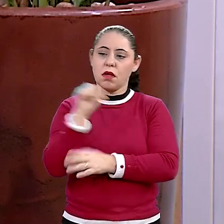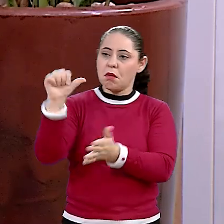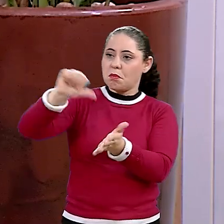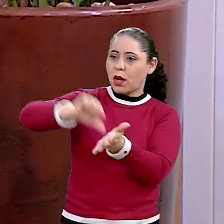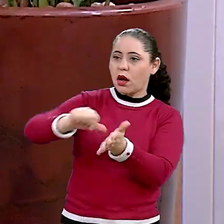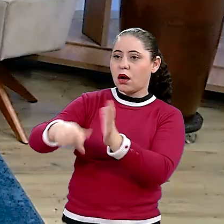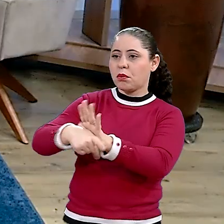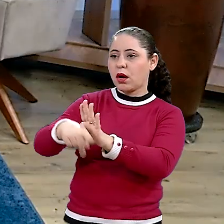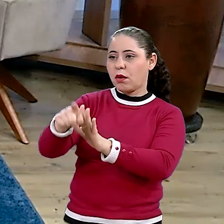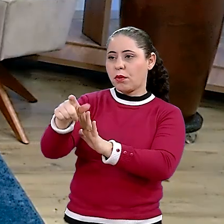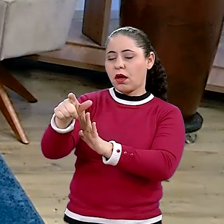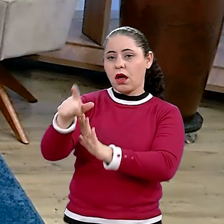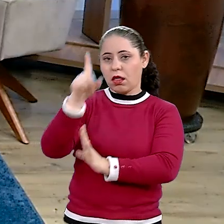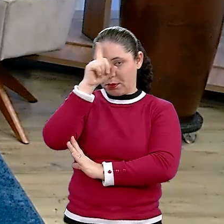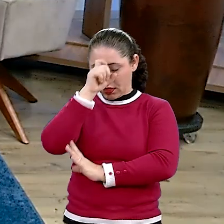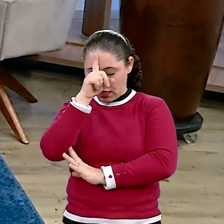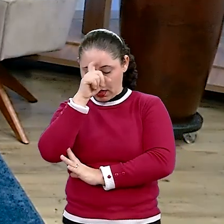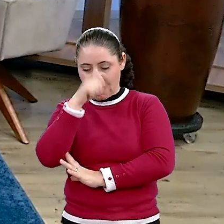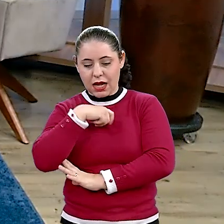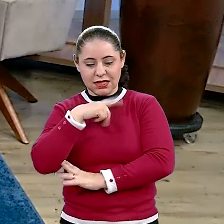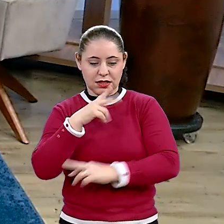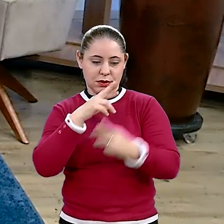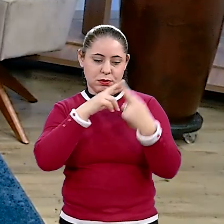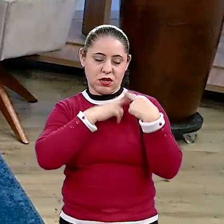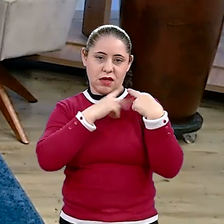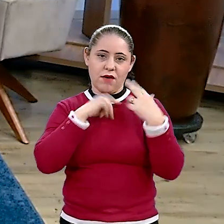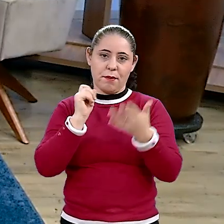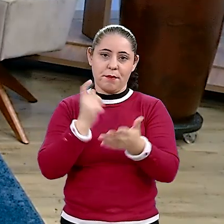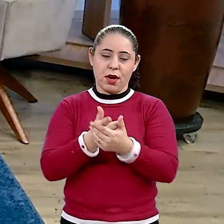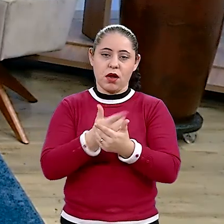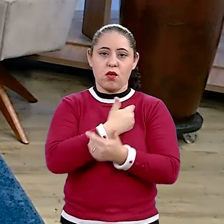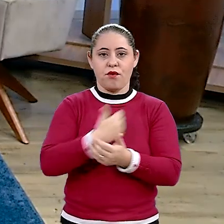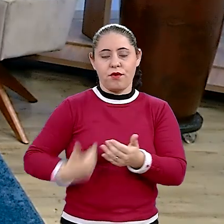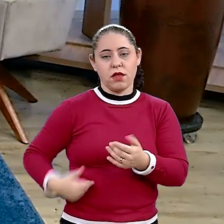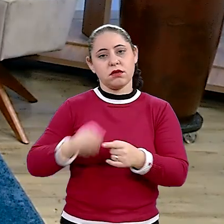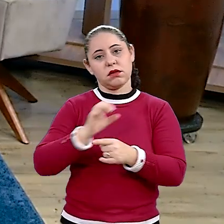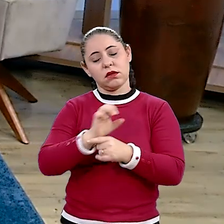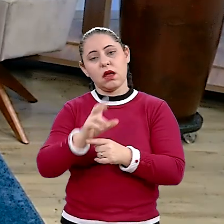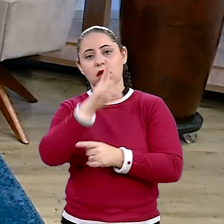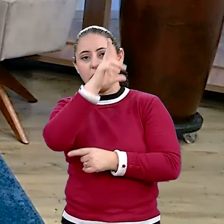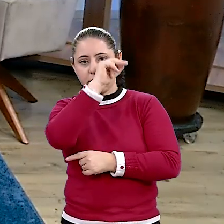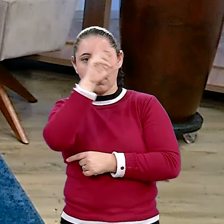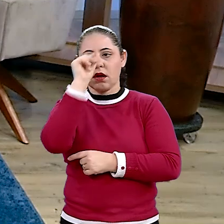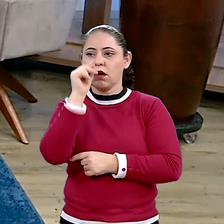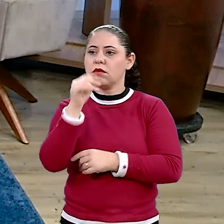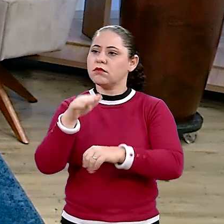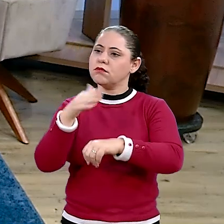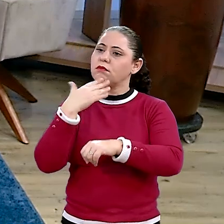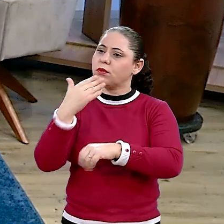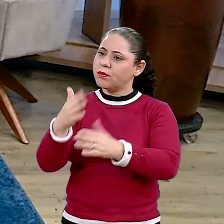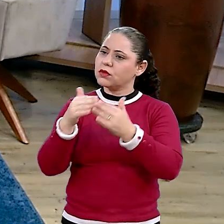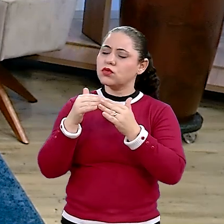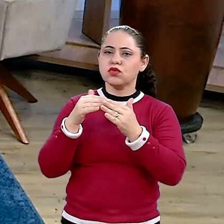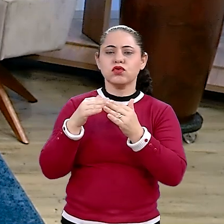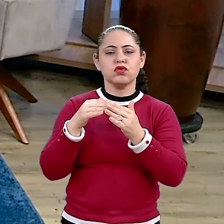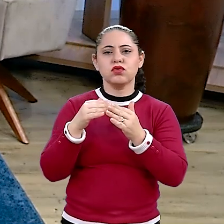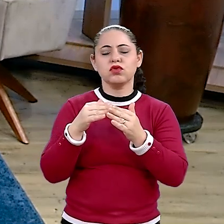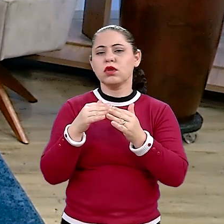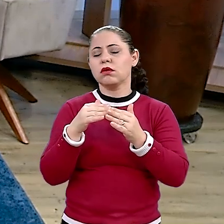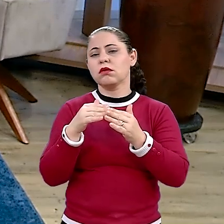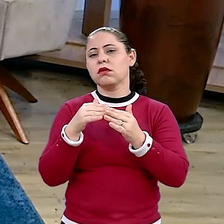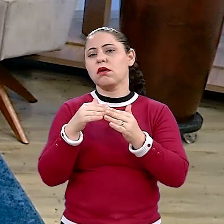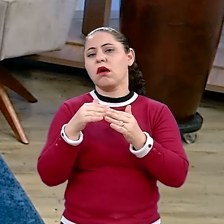passivo a Prefeitura de Campo Grande e, eventualmente, também o governo do Estado, pedindo a condenação para a realização desses